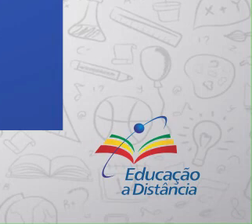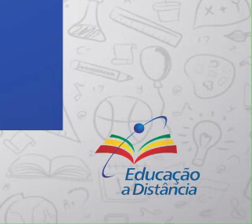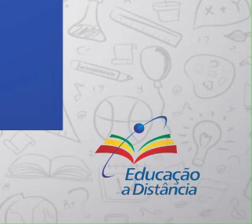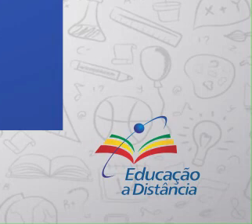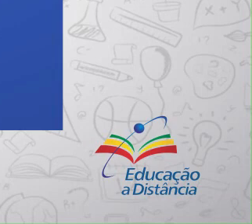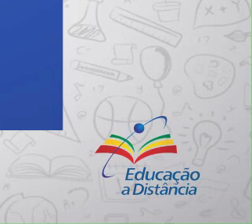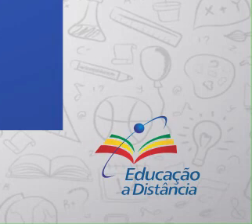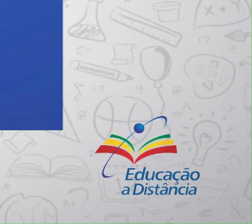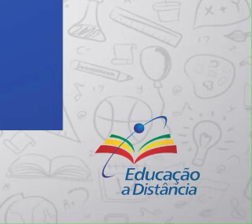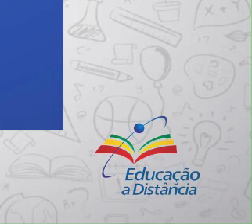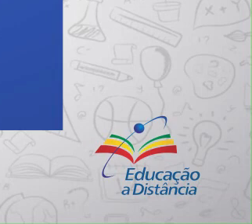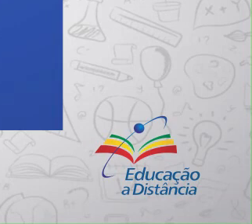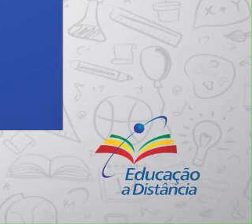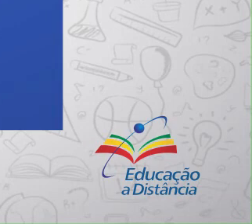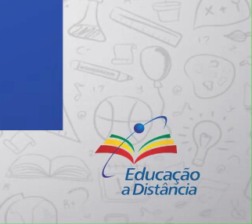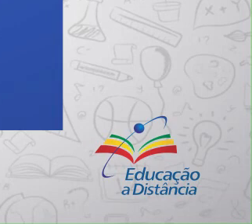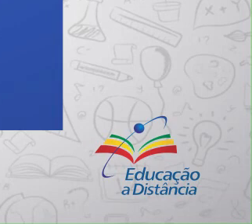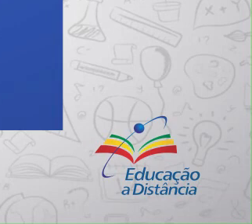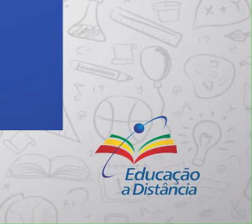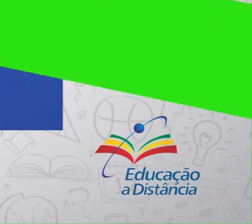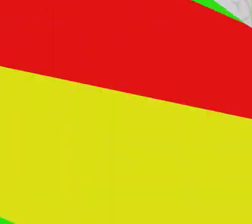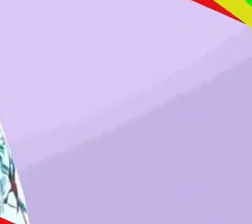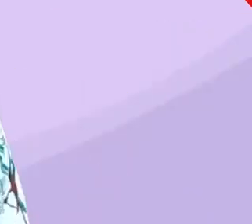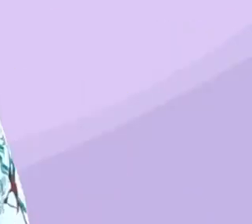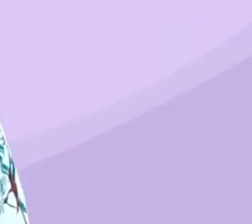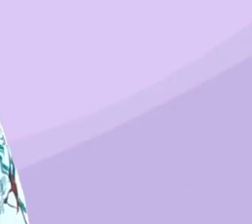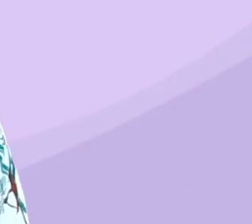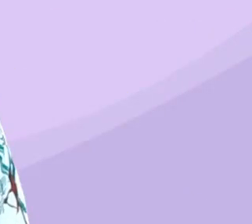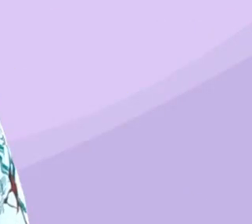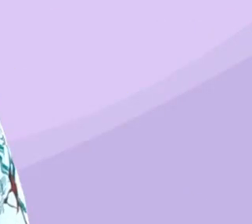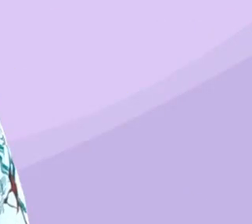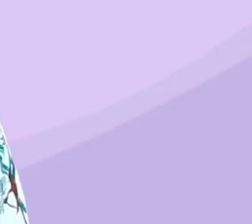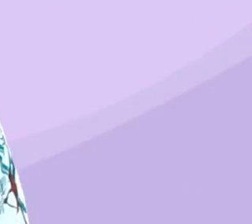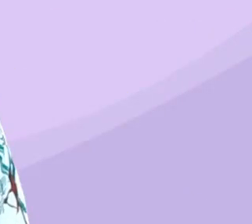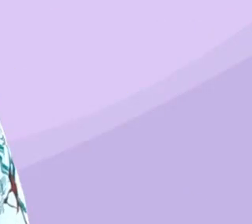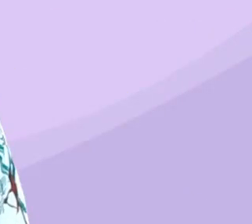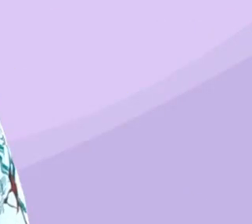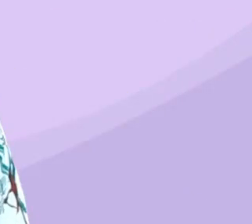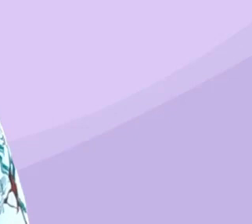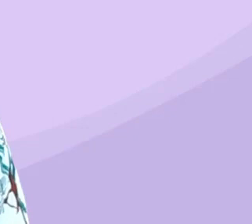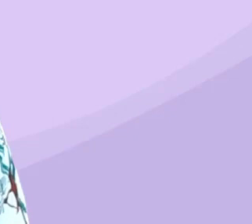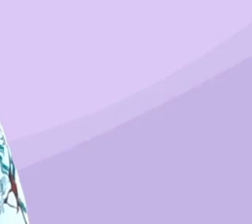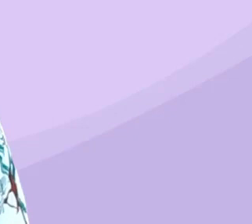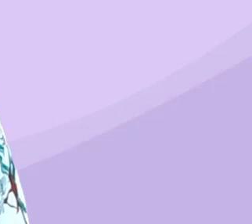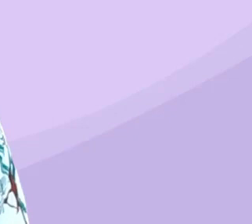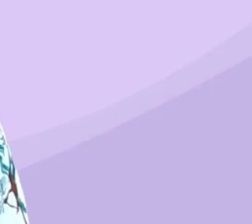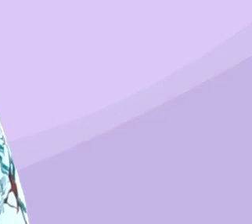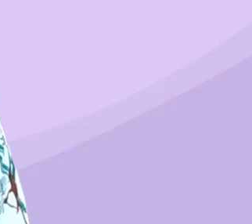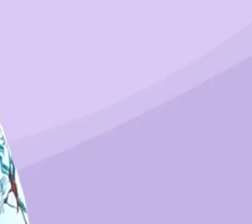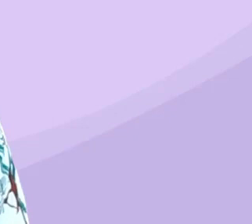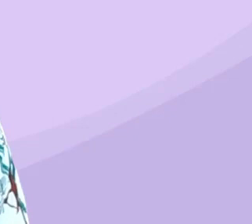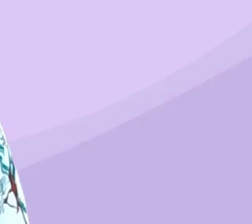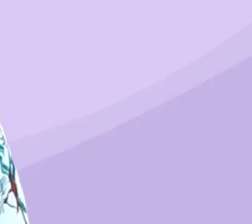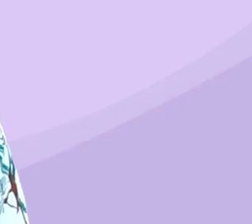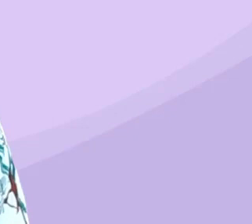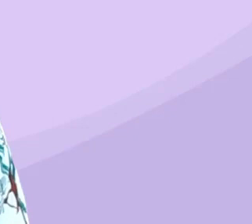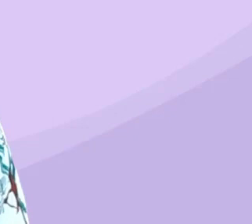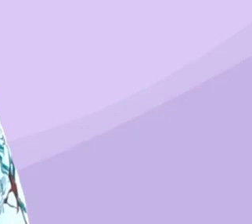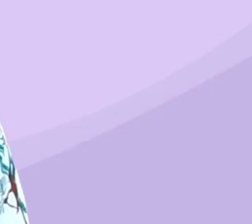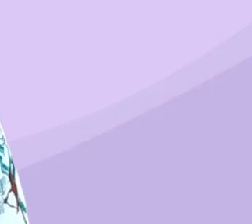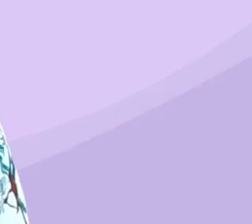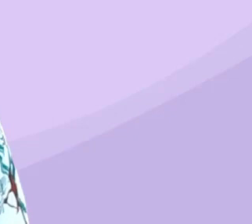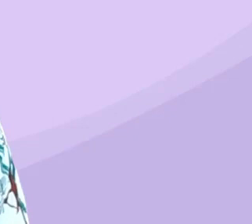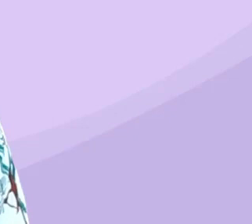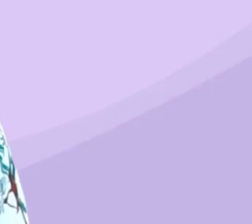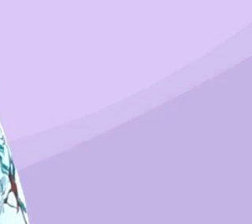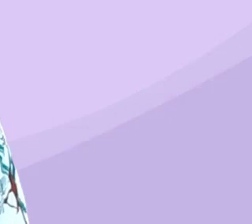desenhos auxiliados por computador. Professora Letícia Mendes. Descrição: ela está em pé,